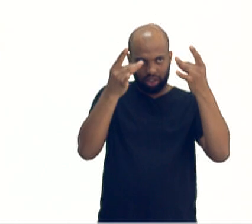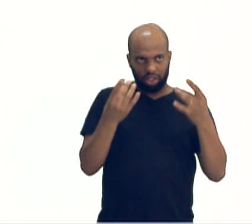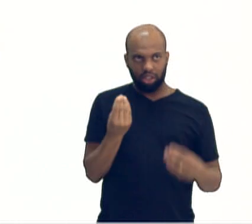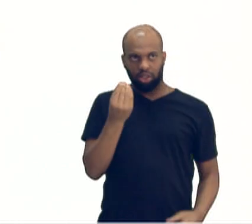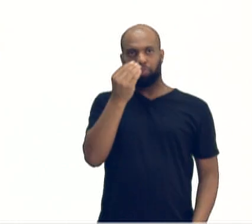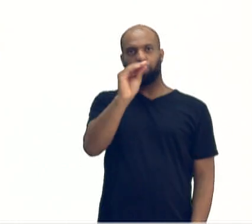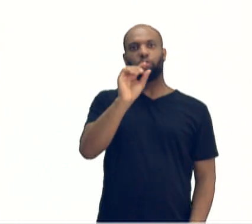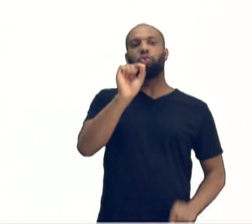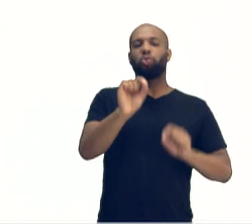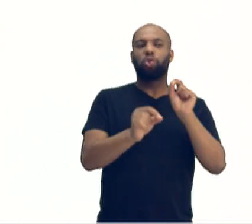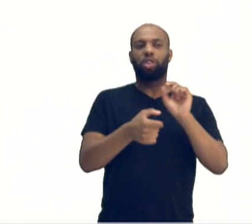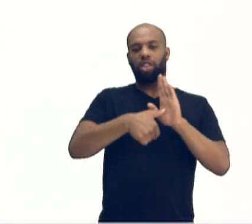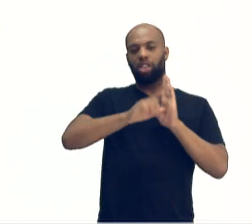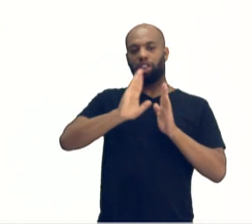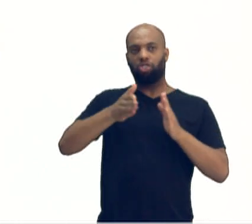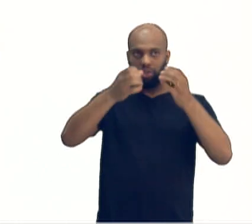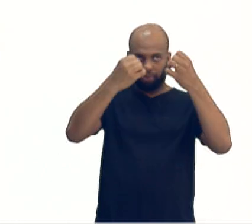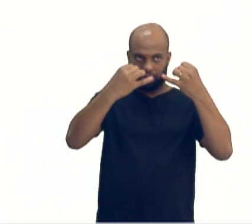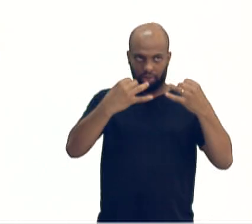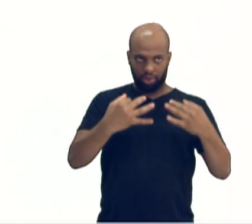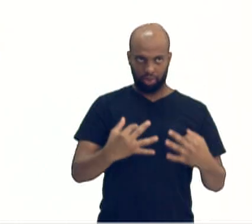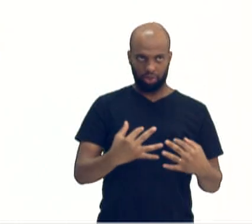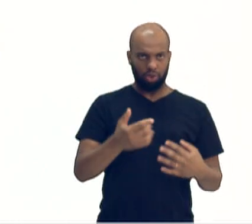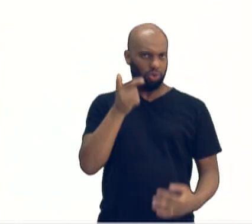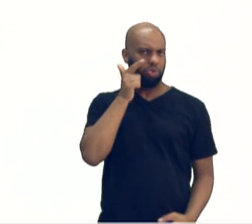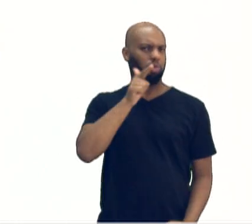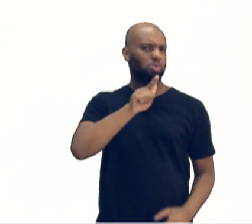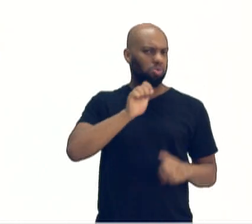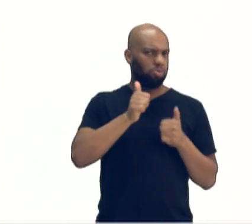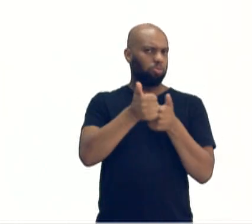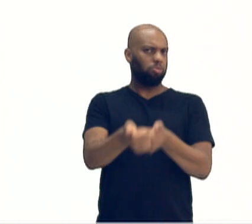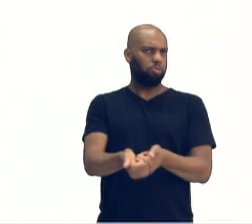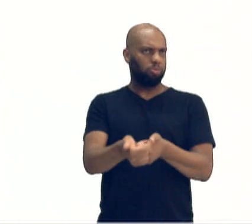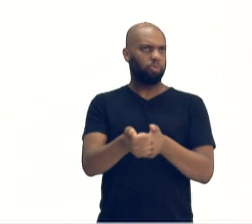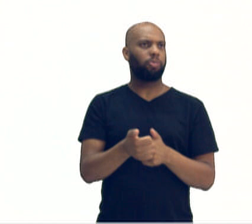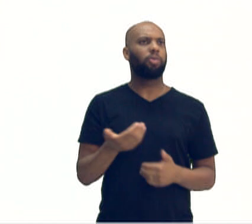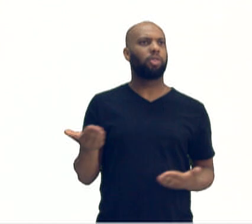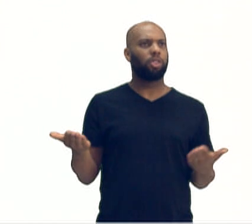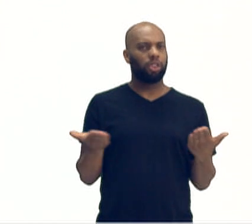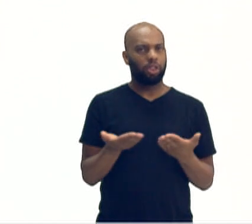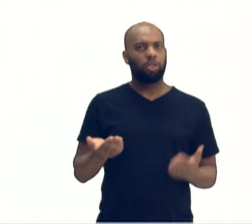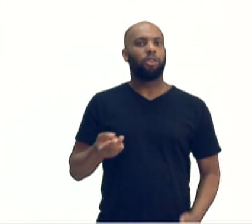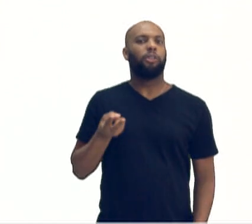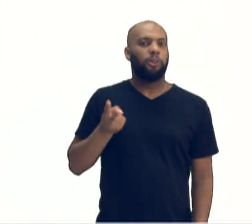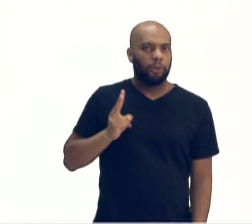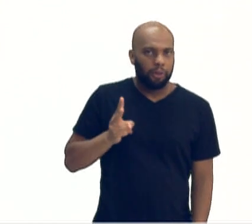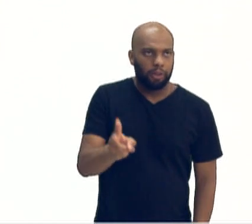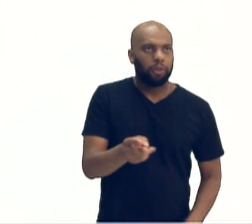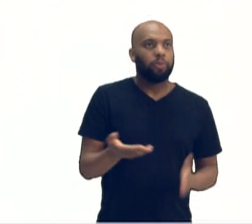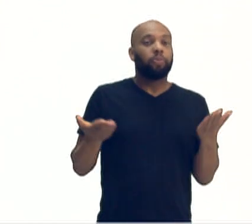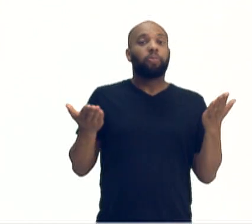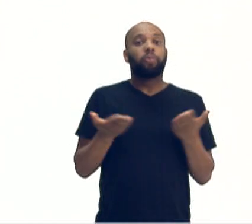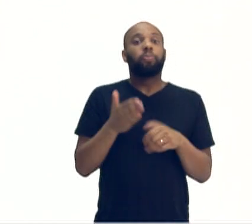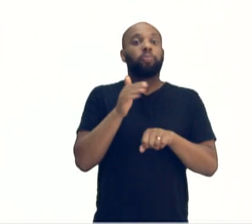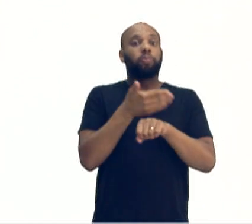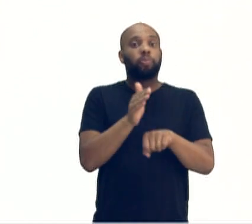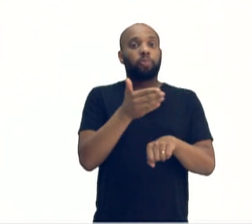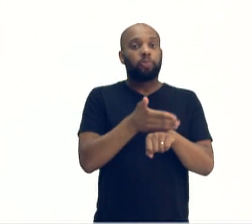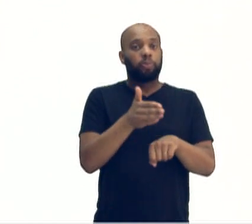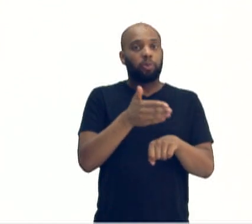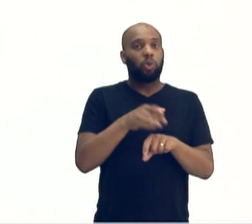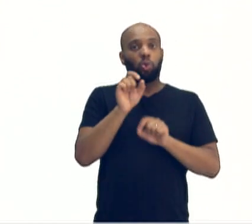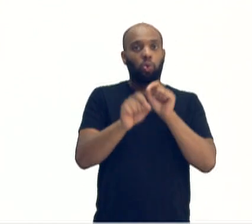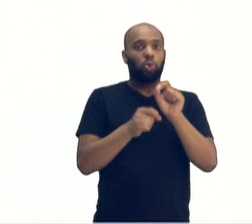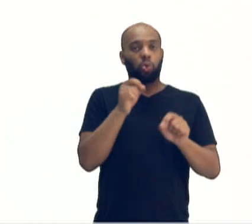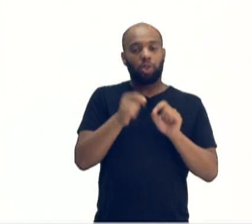escreveu o que ela acabou de explicar, tá bom? Conseguiram acompanhar? Vamos adiante. Vamos exercitar um pouquinho isso daqui que a gente